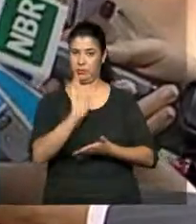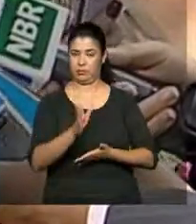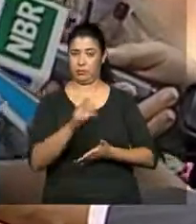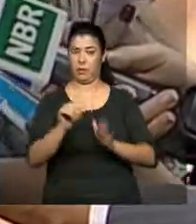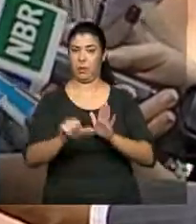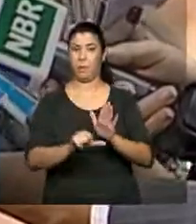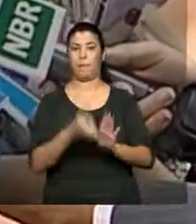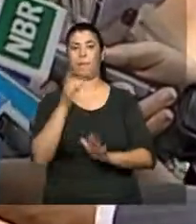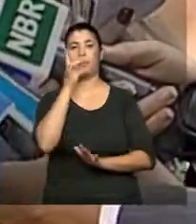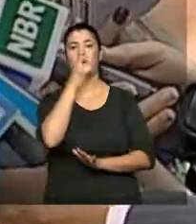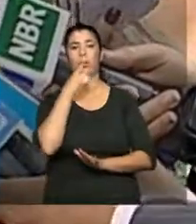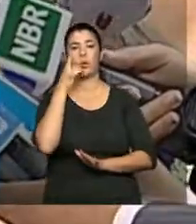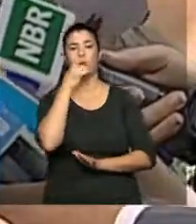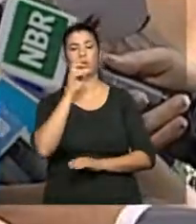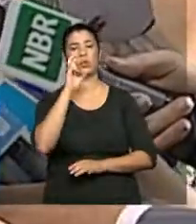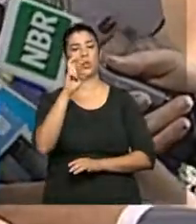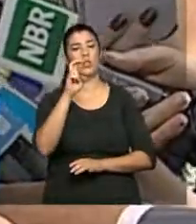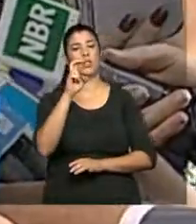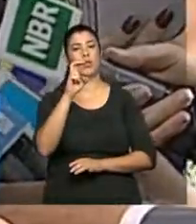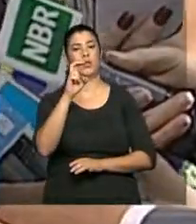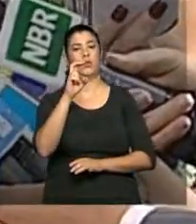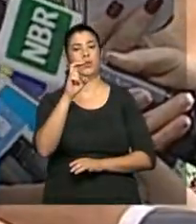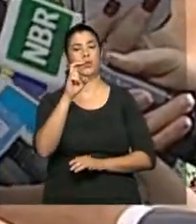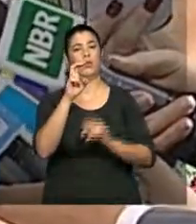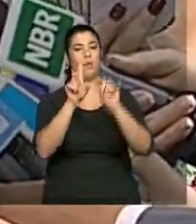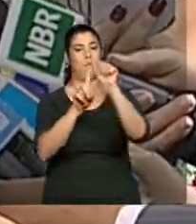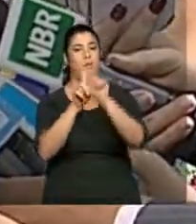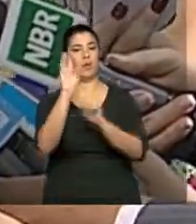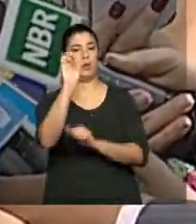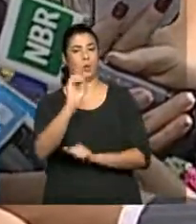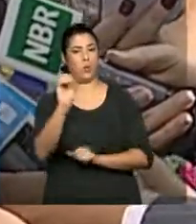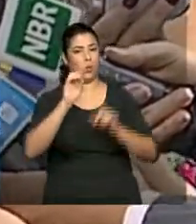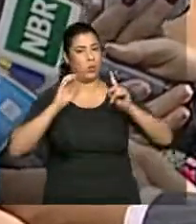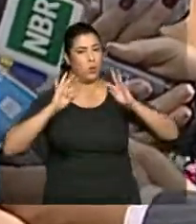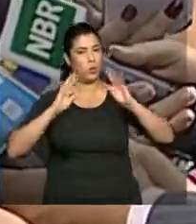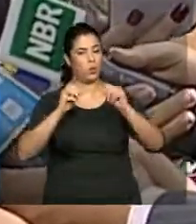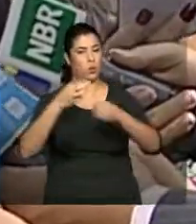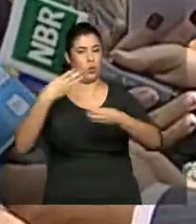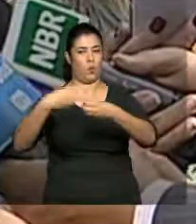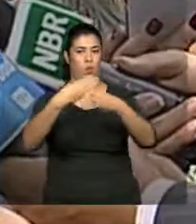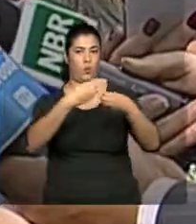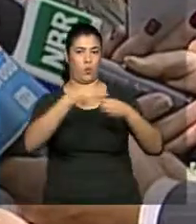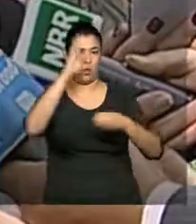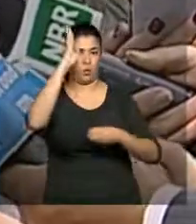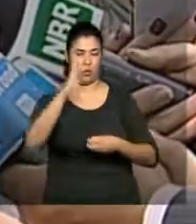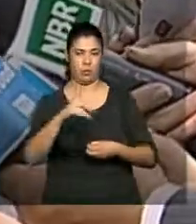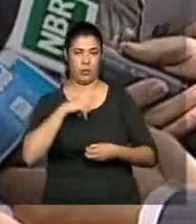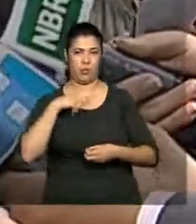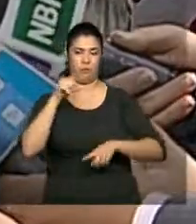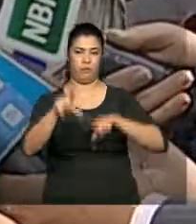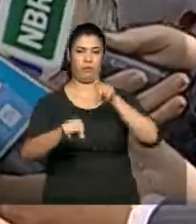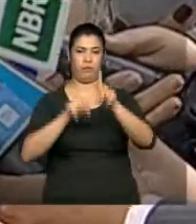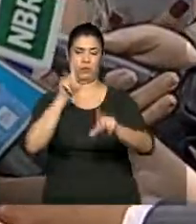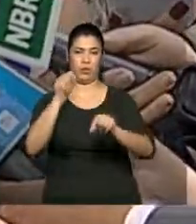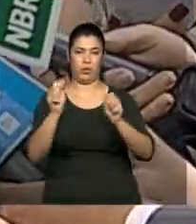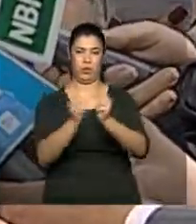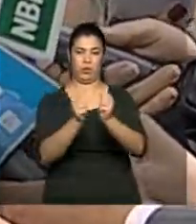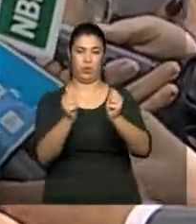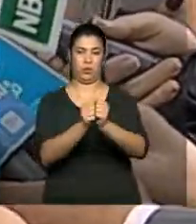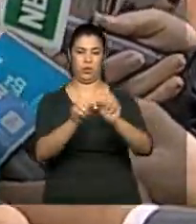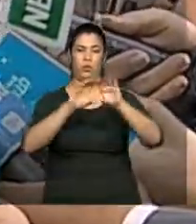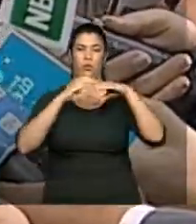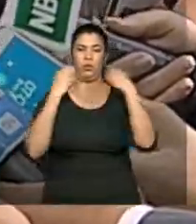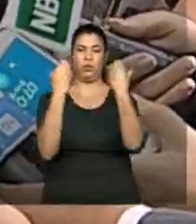primeiro domingo de outubro, dia 5 de outubro, todos os municípios brasileiros farão a escolha dos seus conselheiros